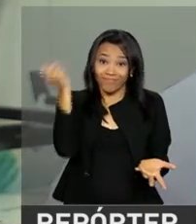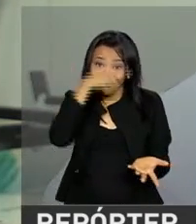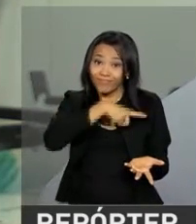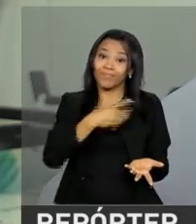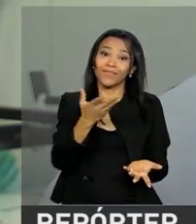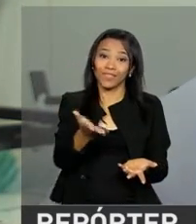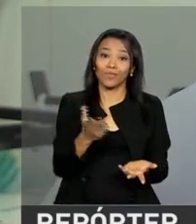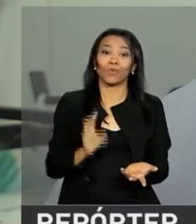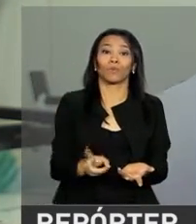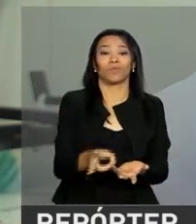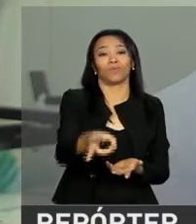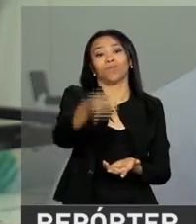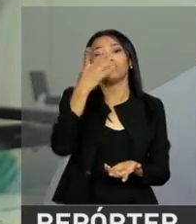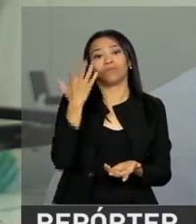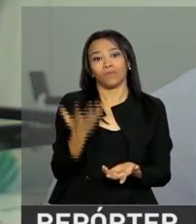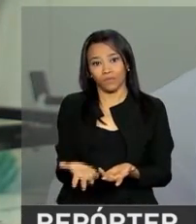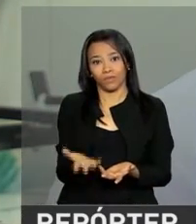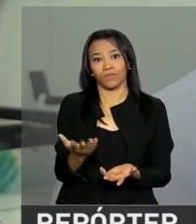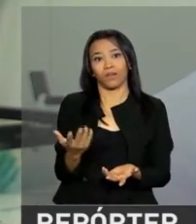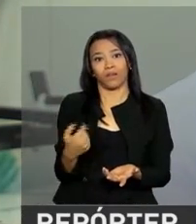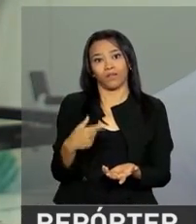a gente conseguir repassar isso o cliente